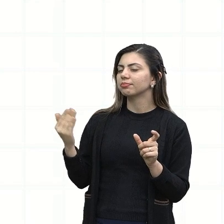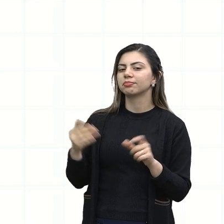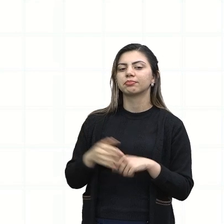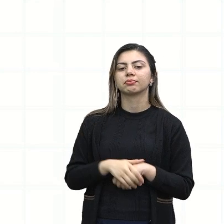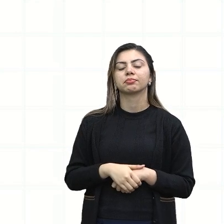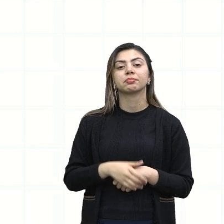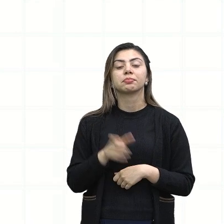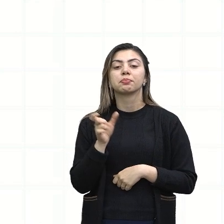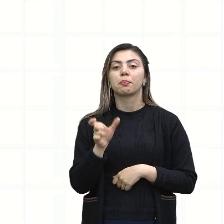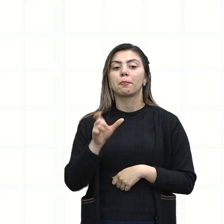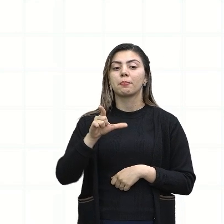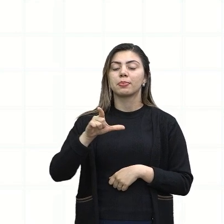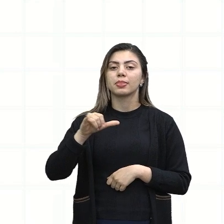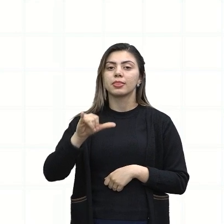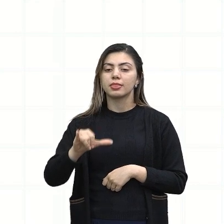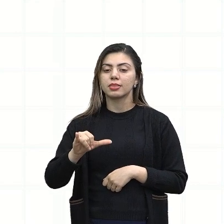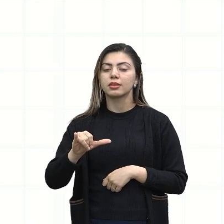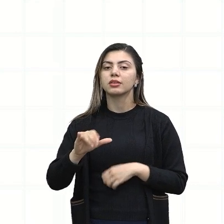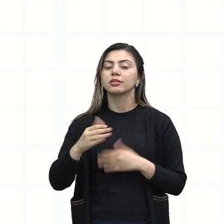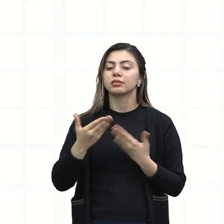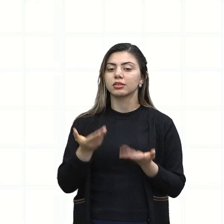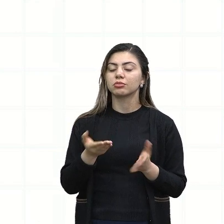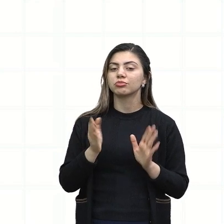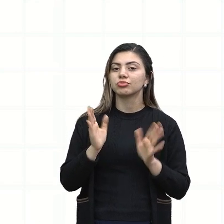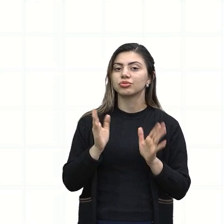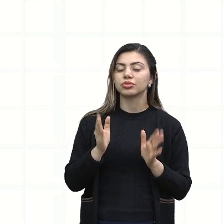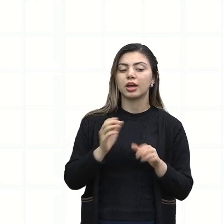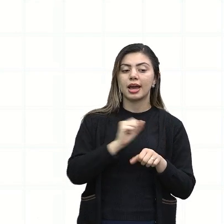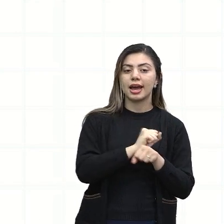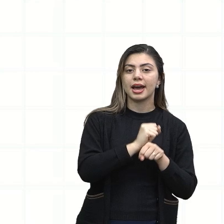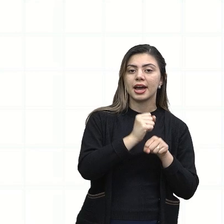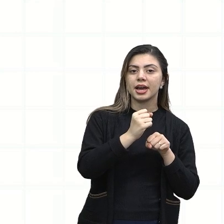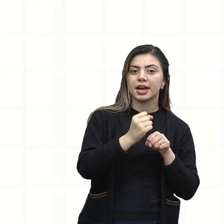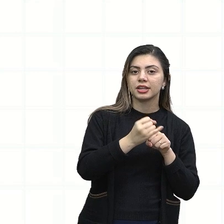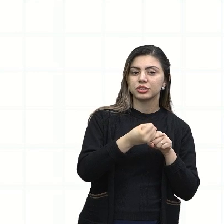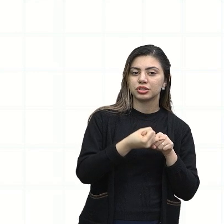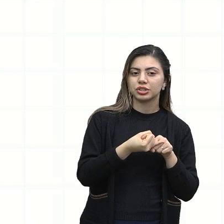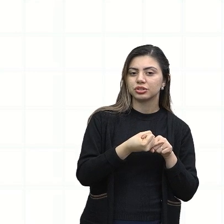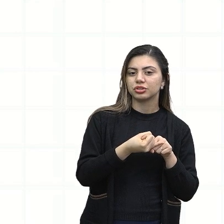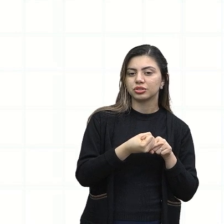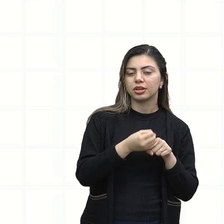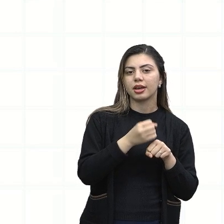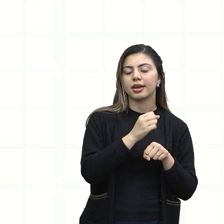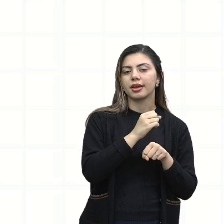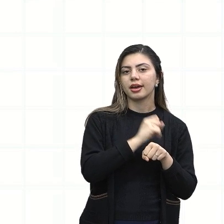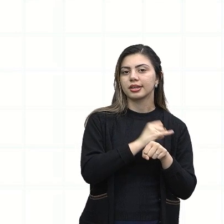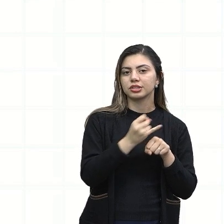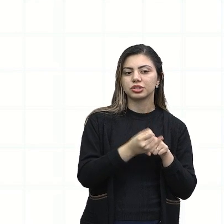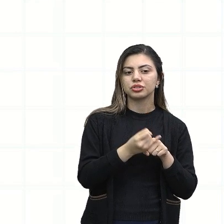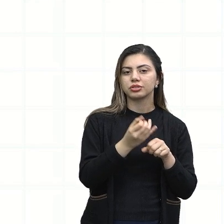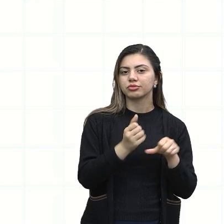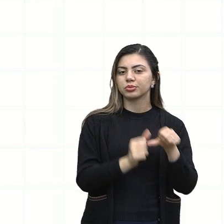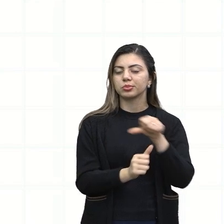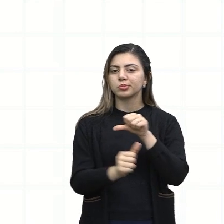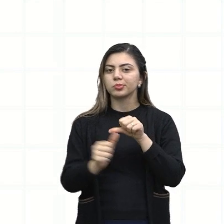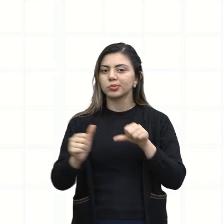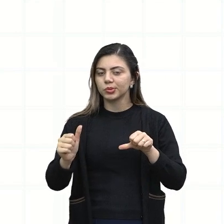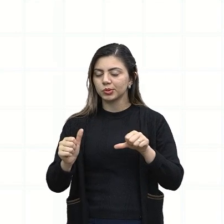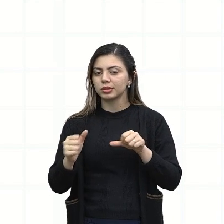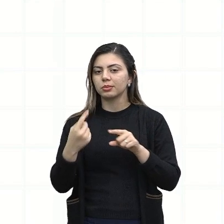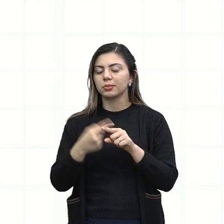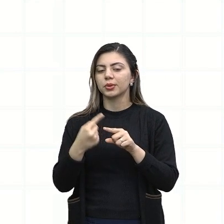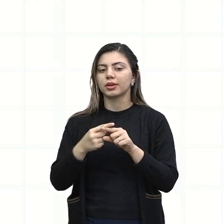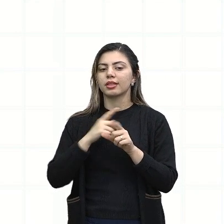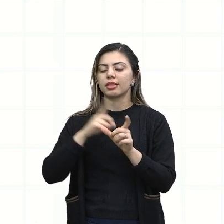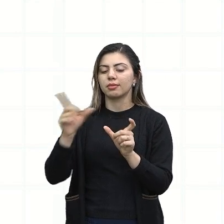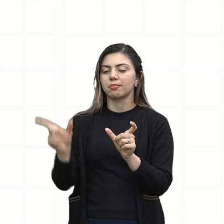essa palavra já foi transformada, não é mais um adjetivo, é um advérbio. Seriously, seriously,